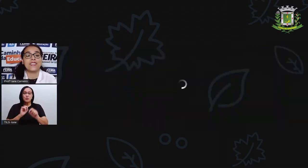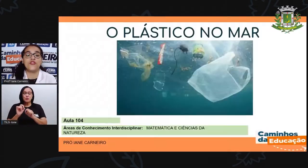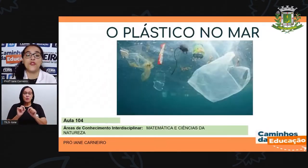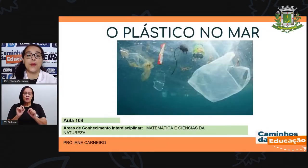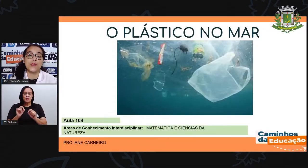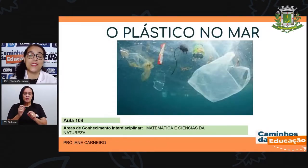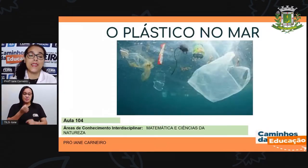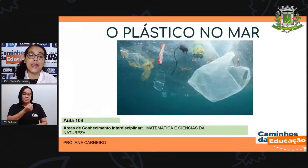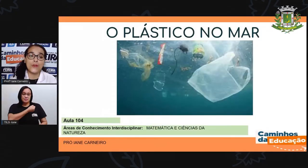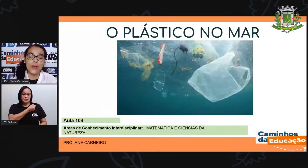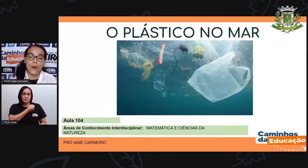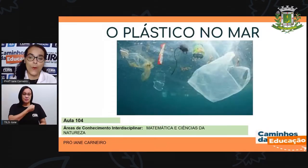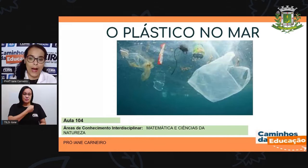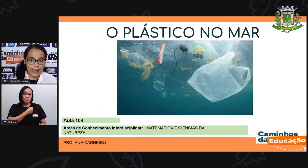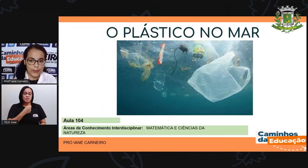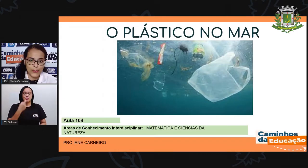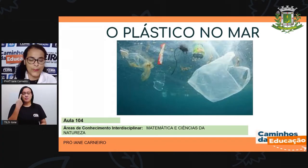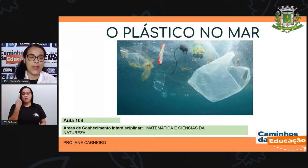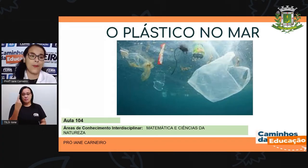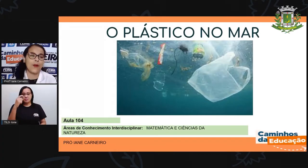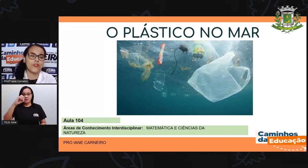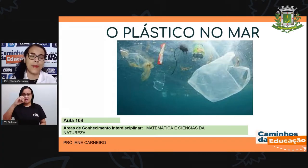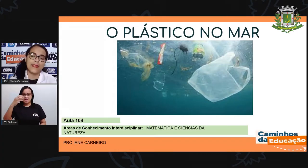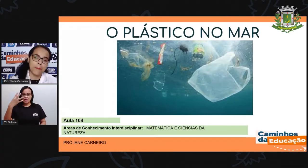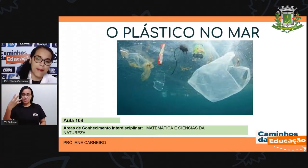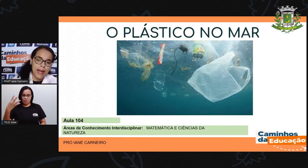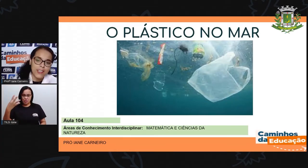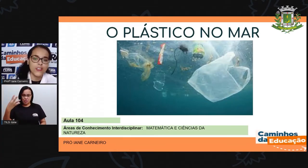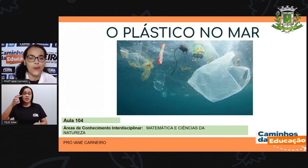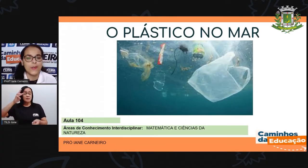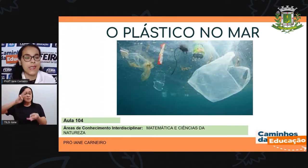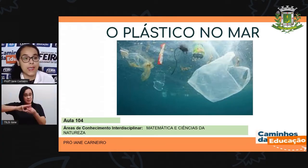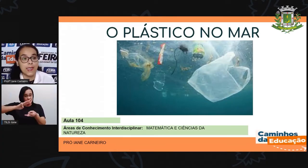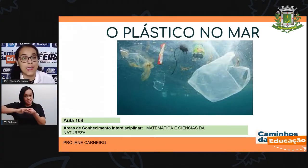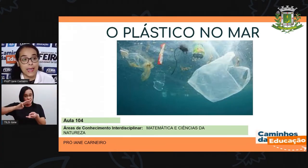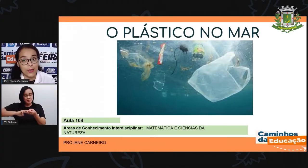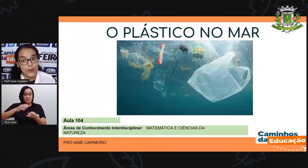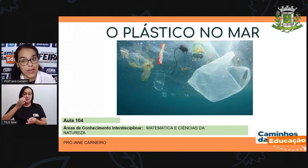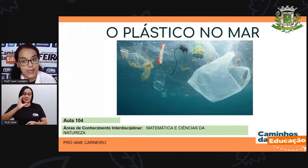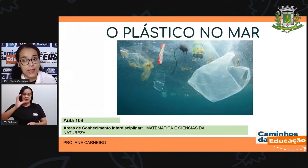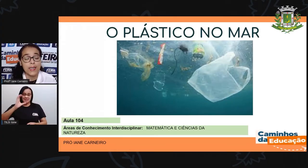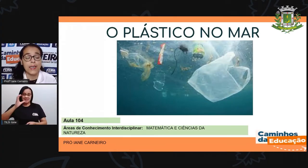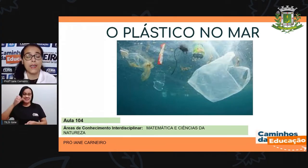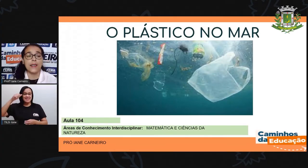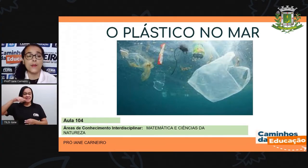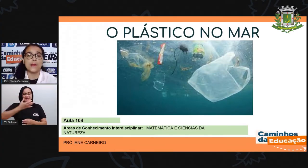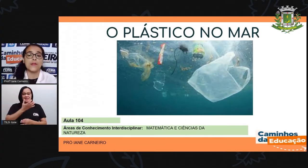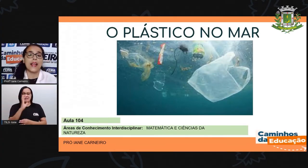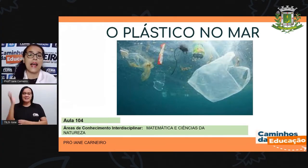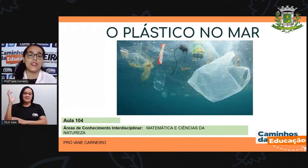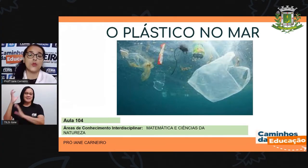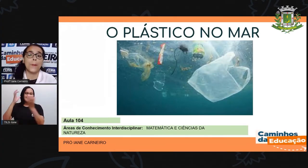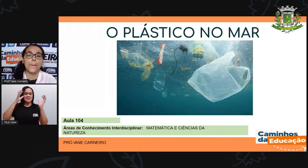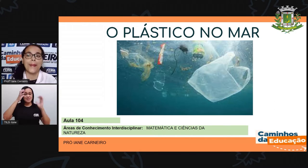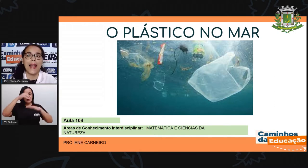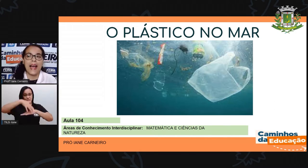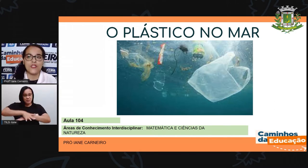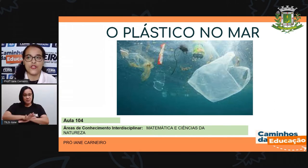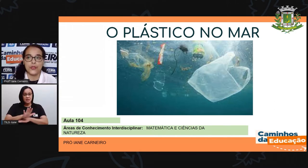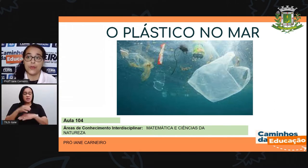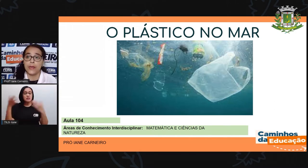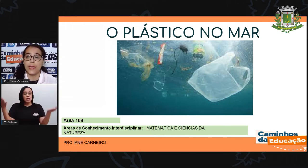de número 104, é uma aula de matemática, consciência da natureza, e nós vamos falar do